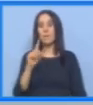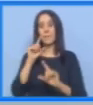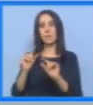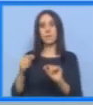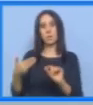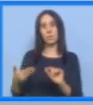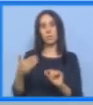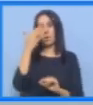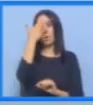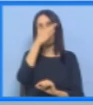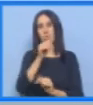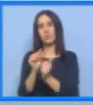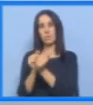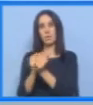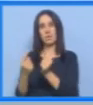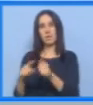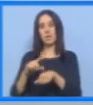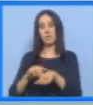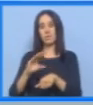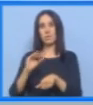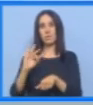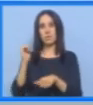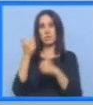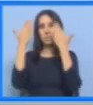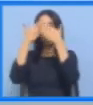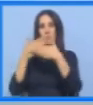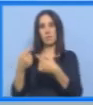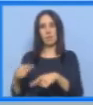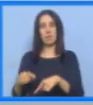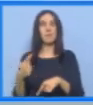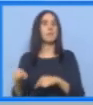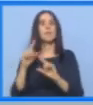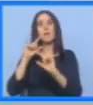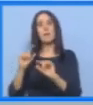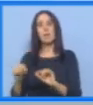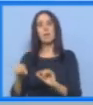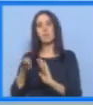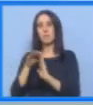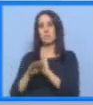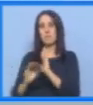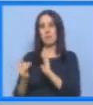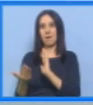1 pode acompanhar a partir das 22h45 a